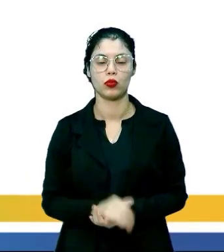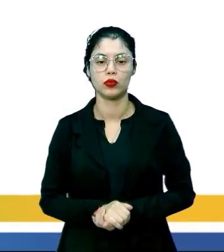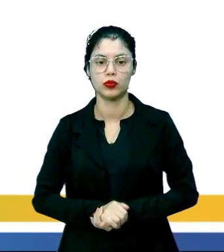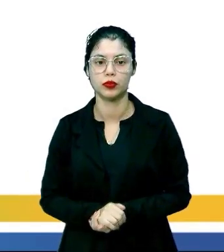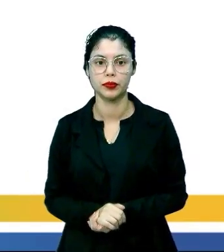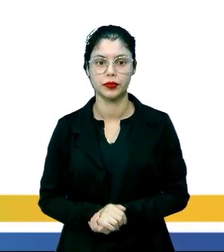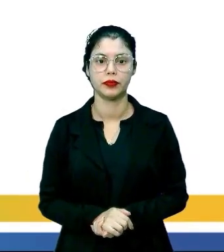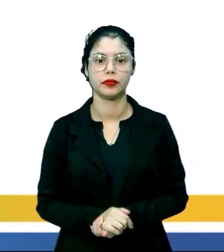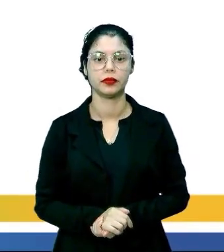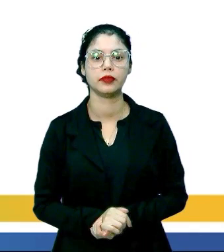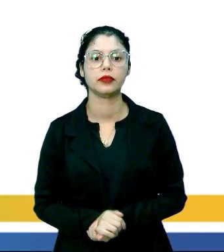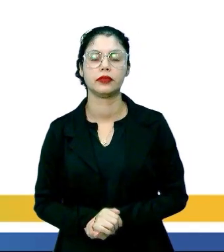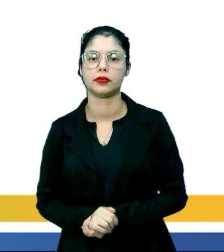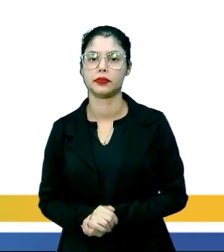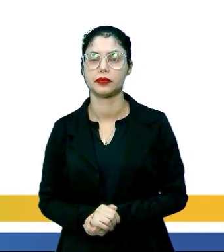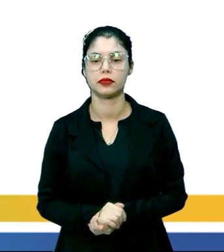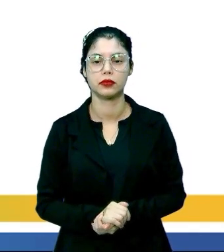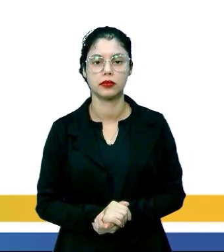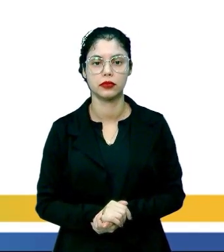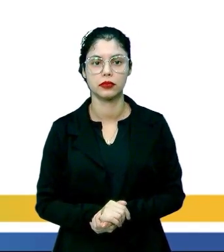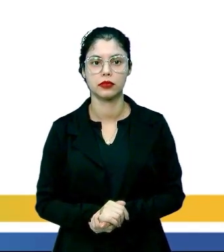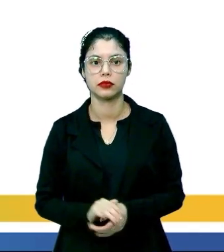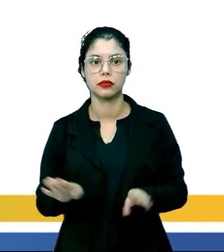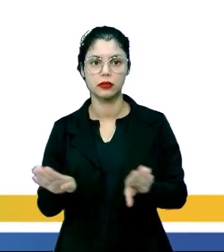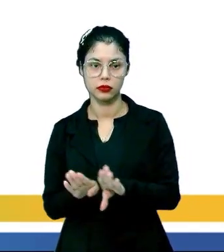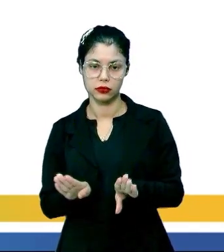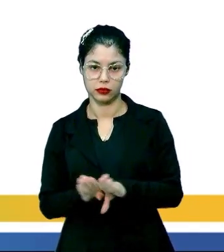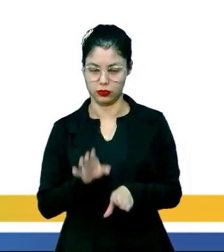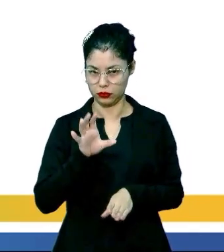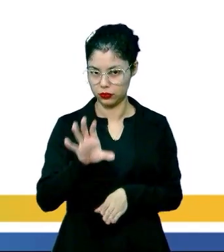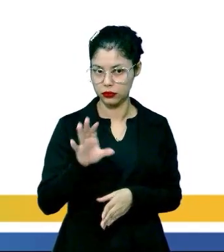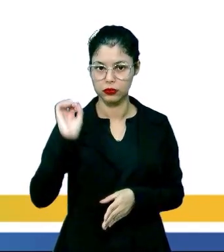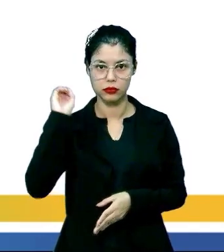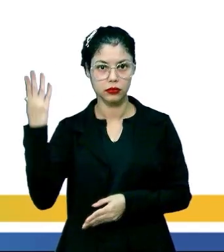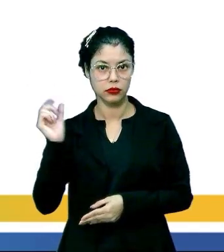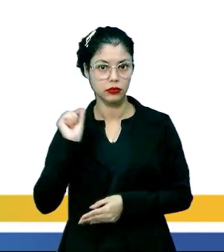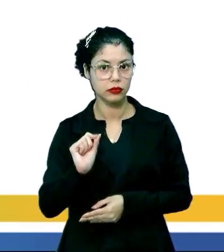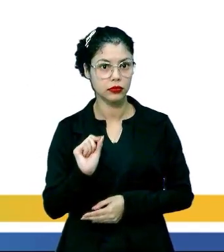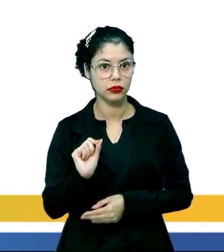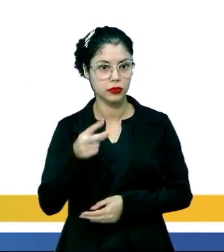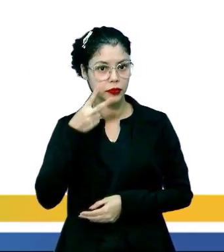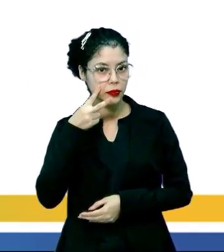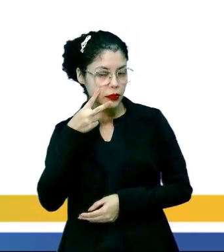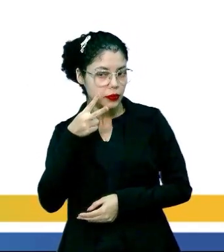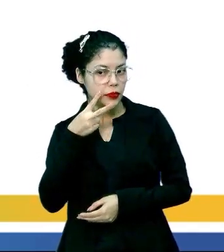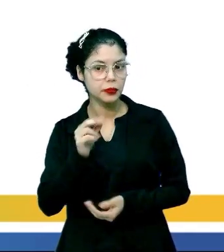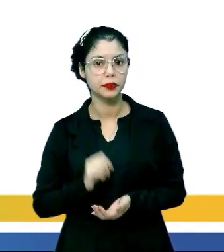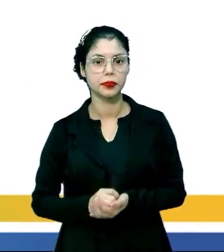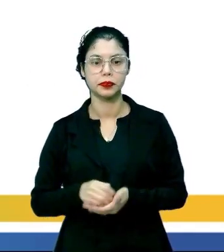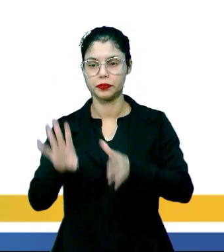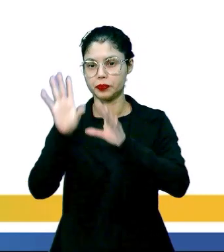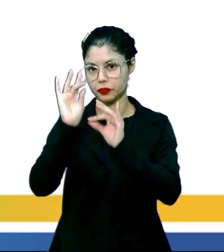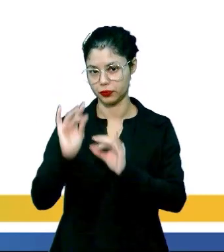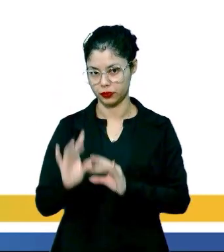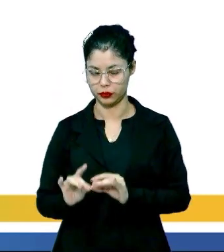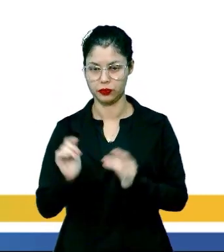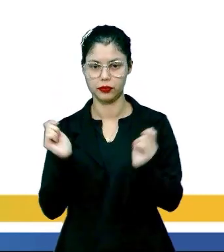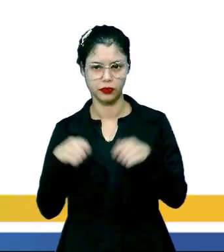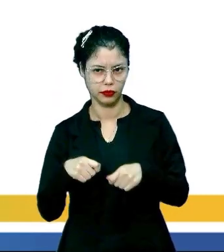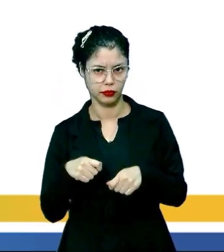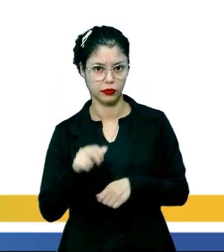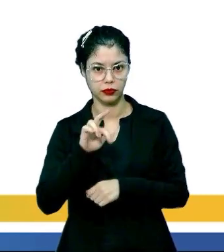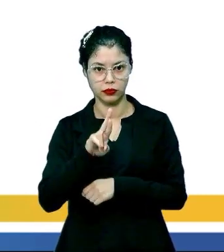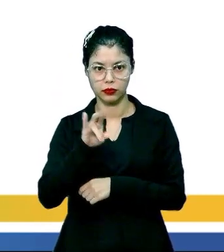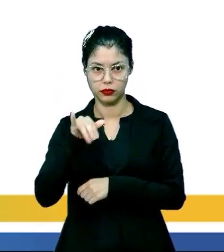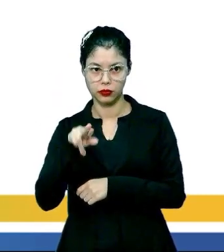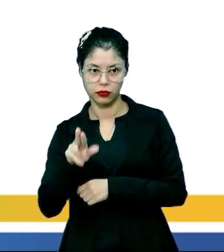é a diferença desses 2 aí. Com isso, pessoal, a gente vai dar uma olhada aí anatomicamente o